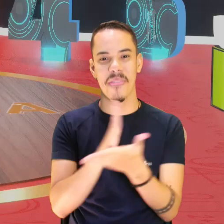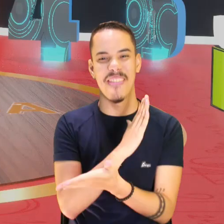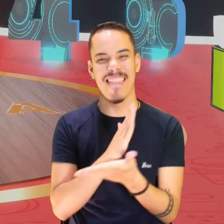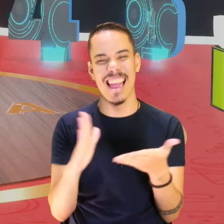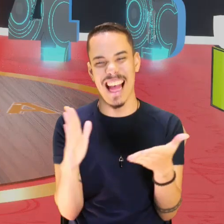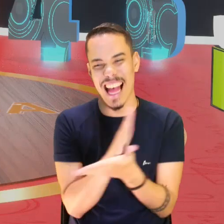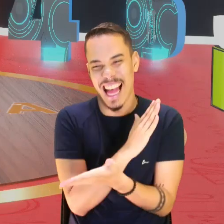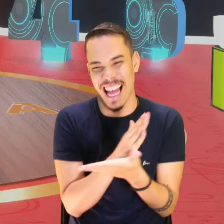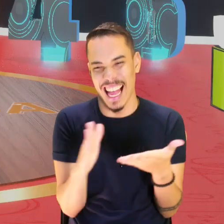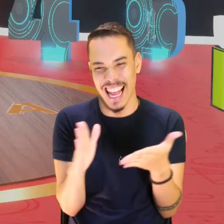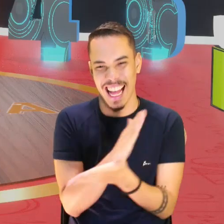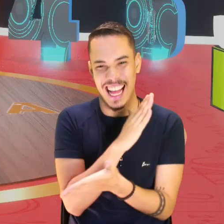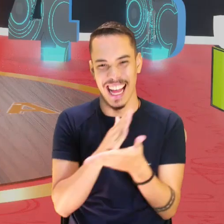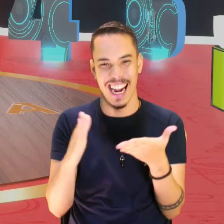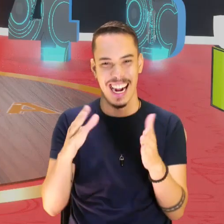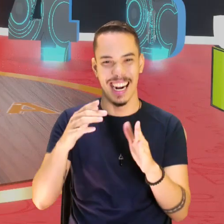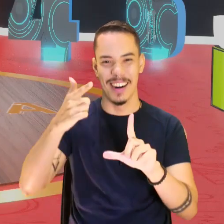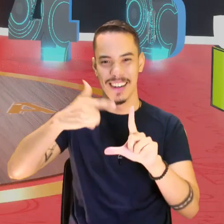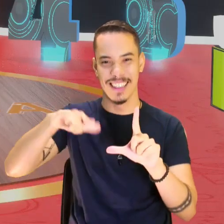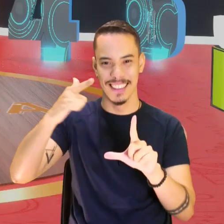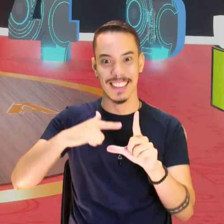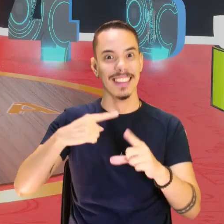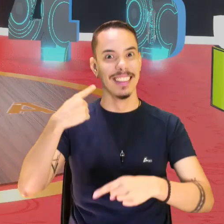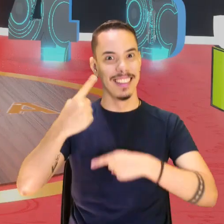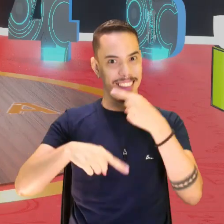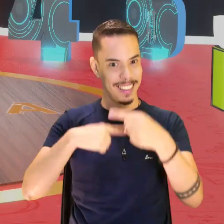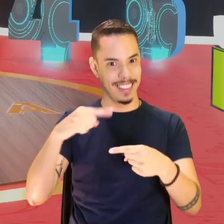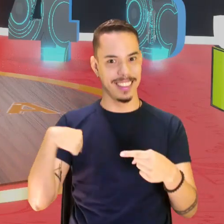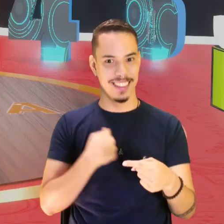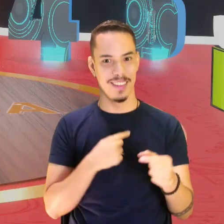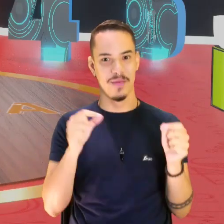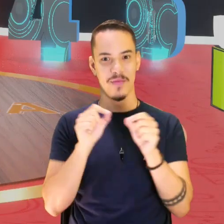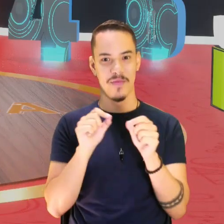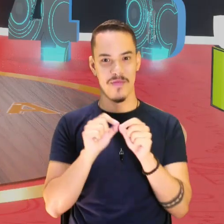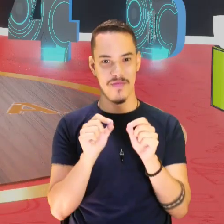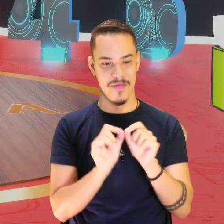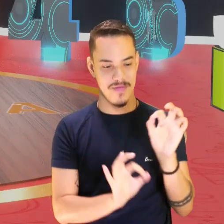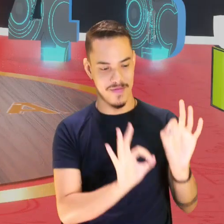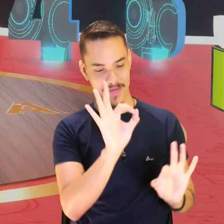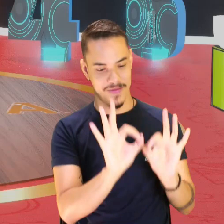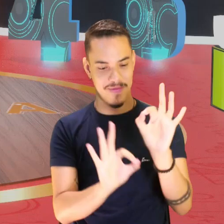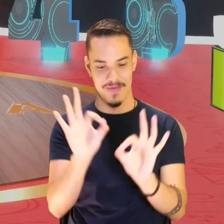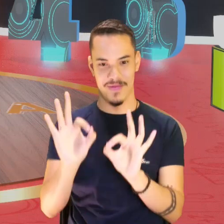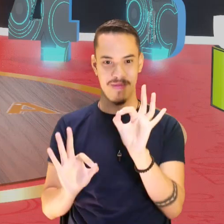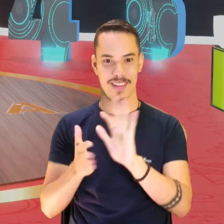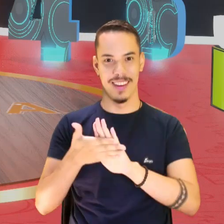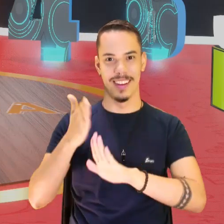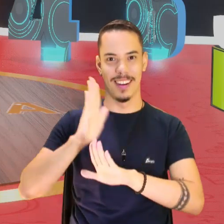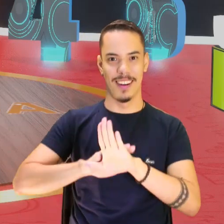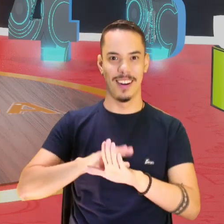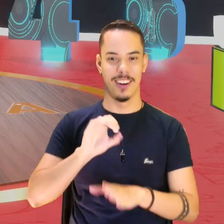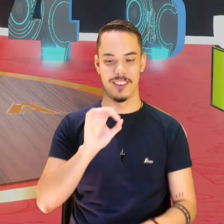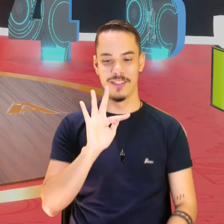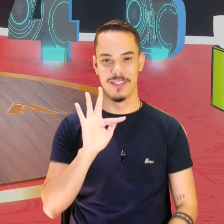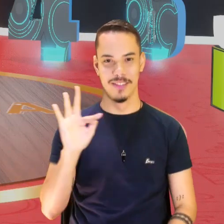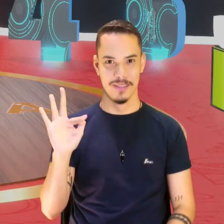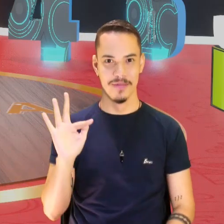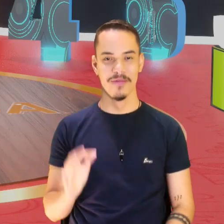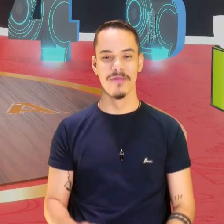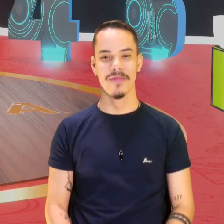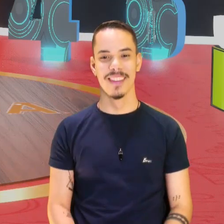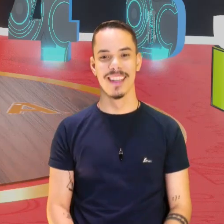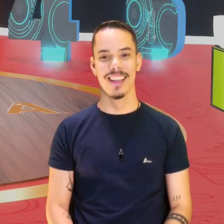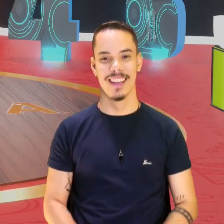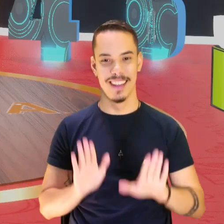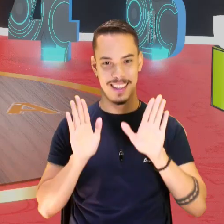pérolas, que depois nós vamos pegar essas pérolas e montar ali um making off. Né? Pois é, né? Mas